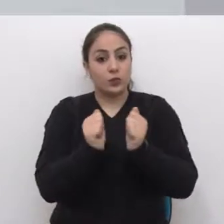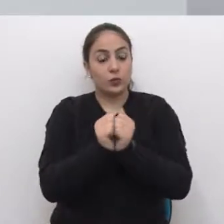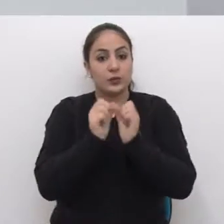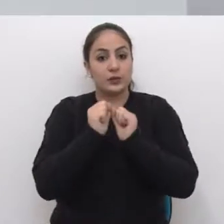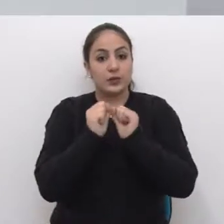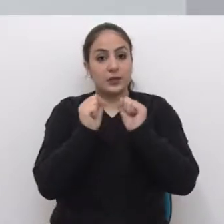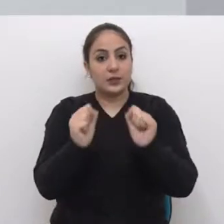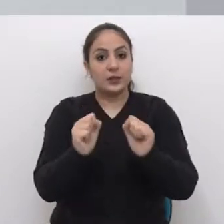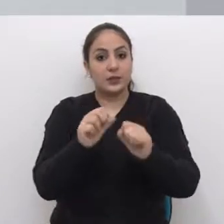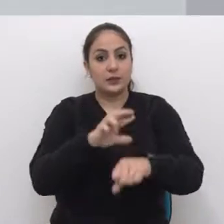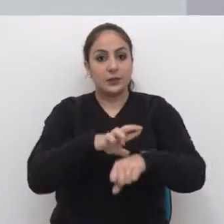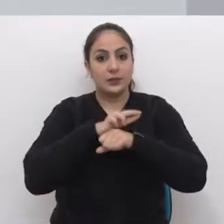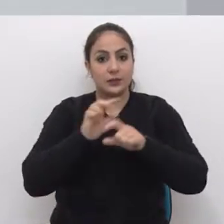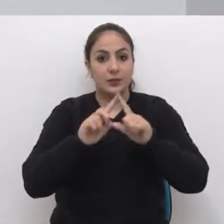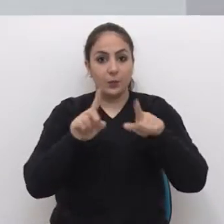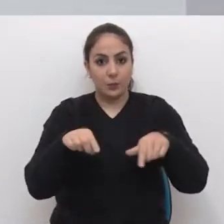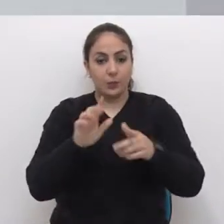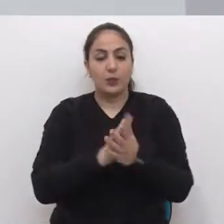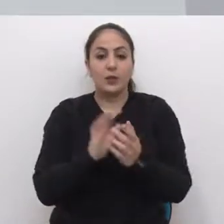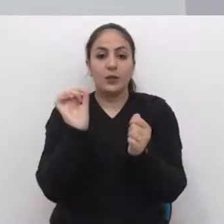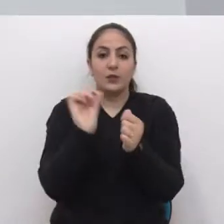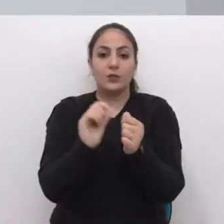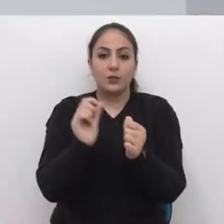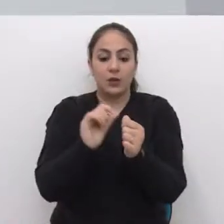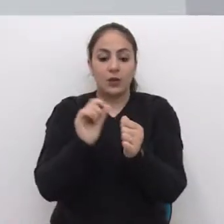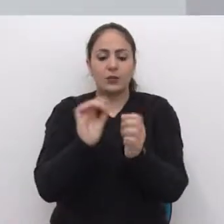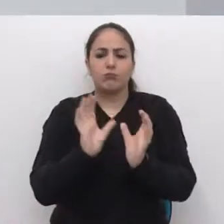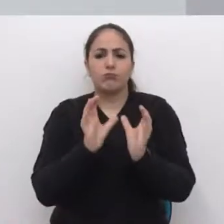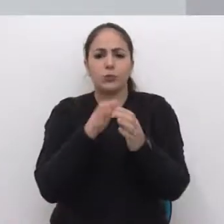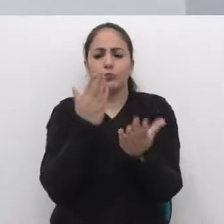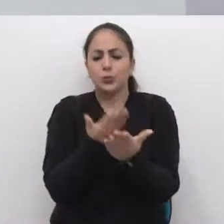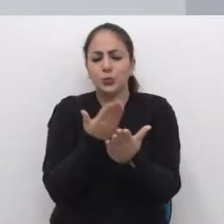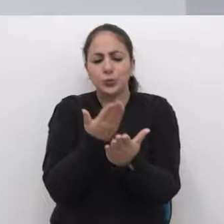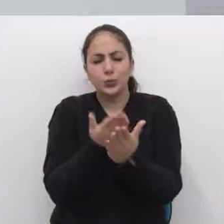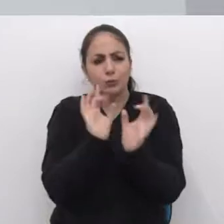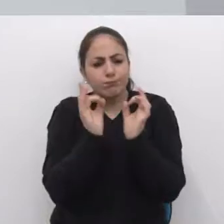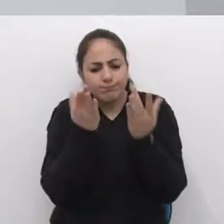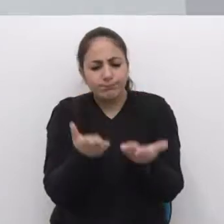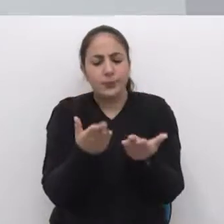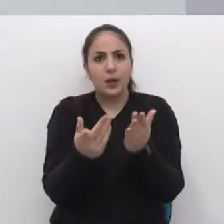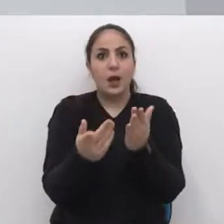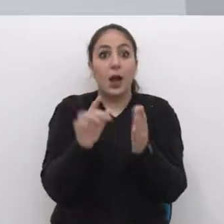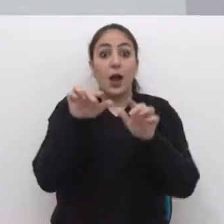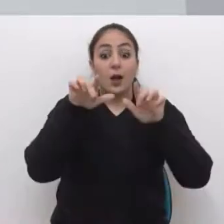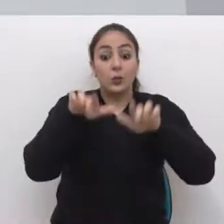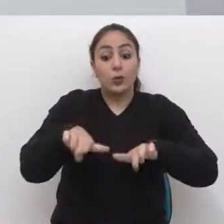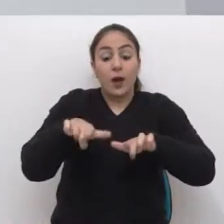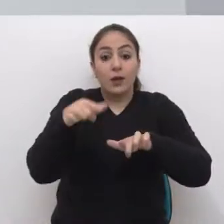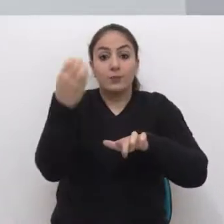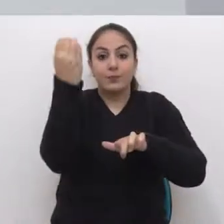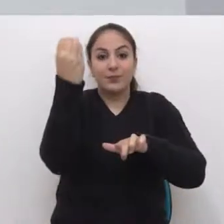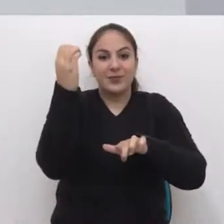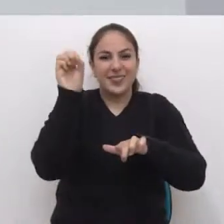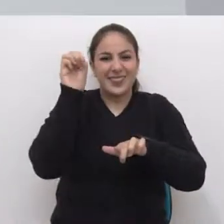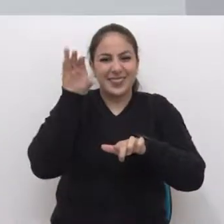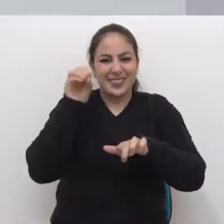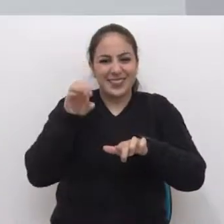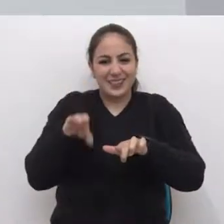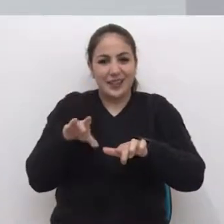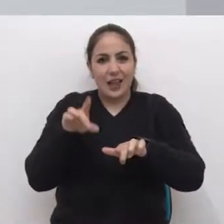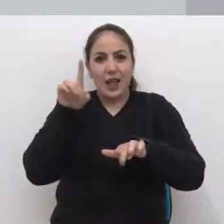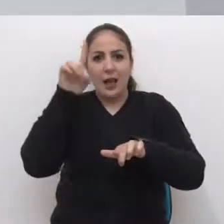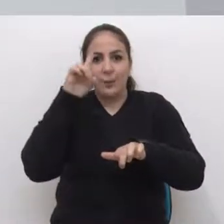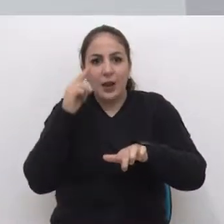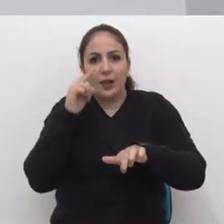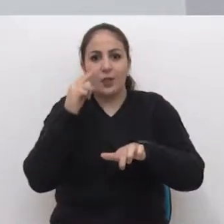Segurança Pública para que faça um conjunto de estudos em determinados semáforos ao longo da cidade, ao longo das vias que